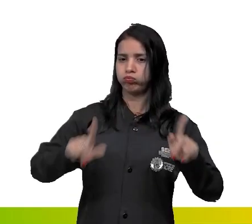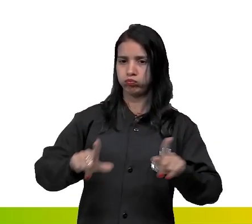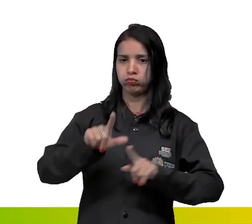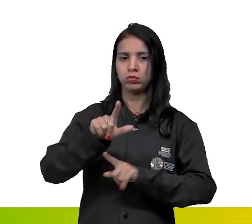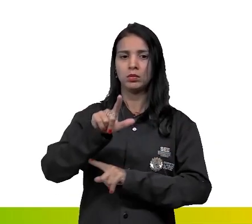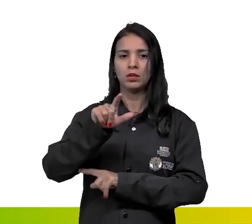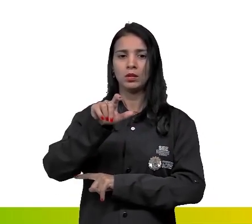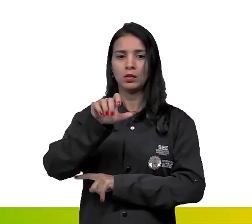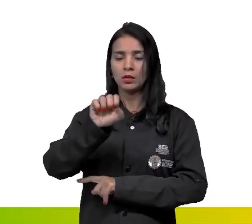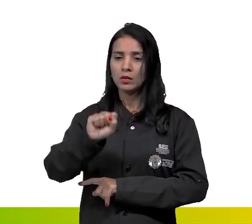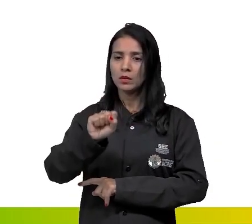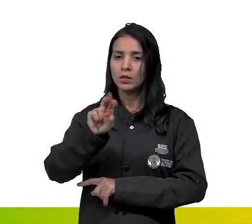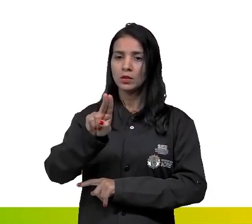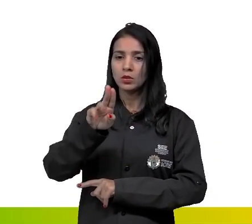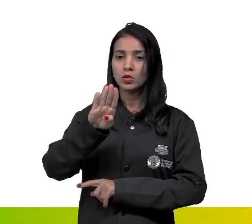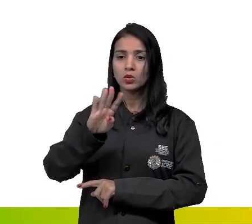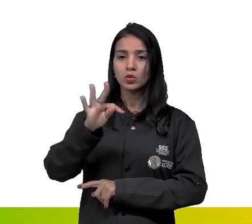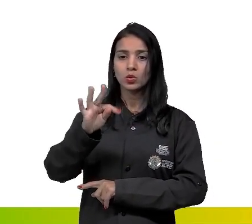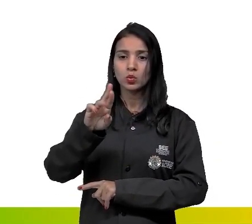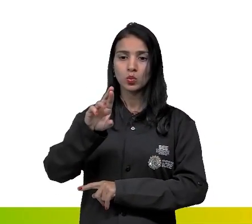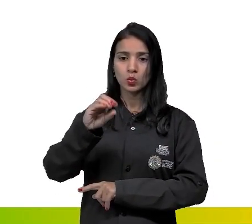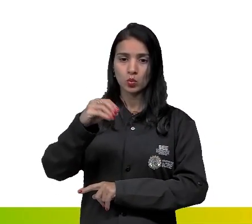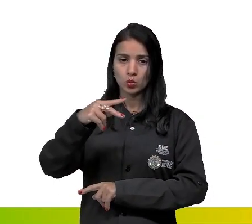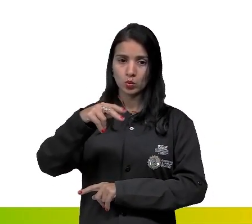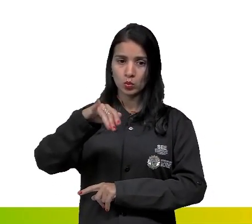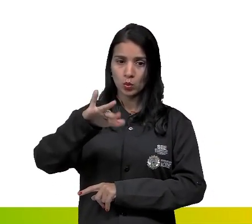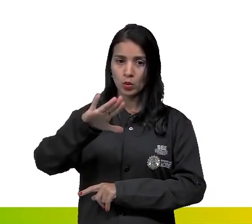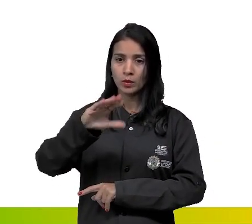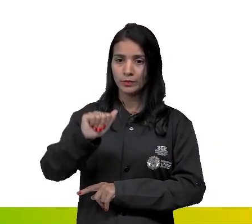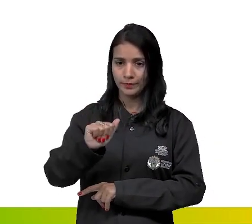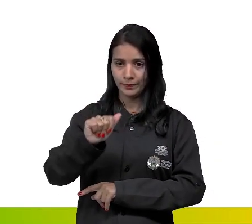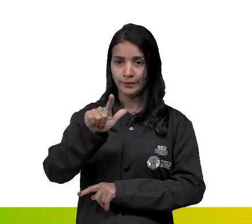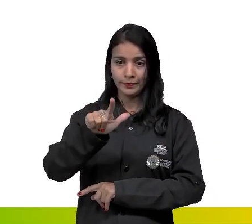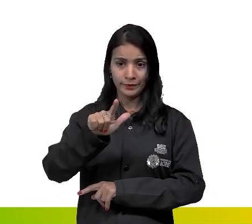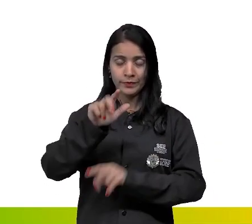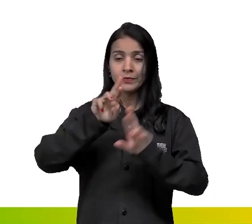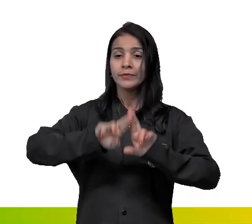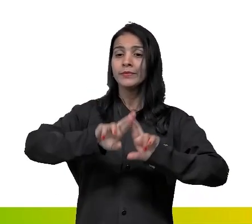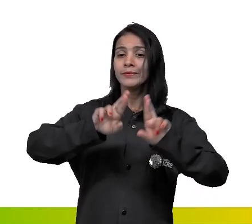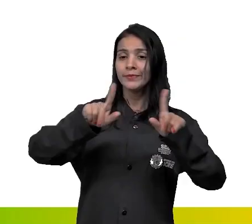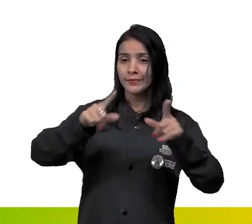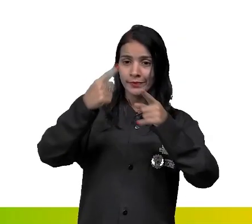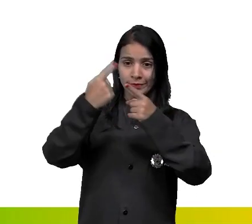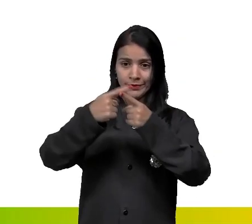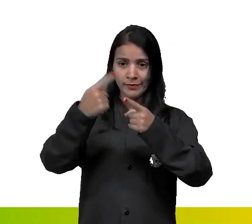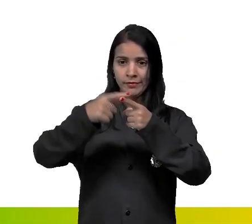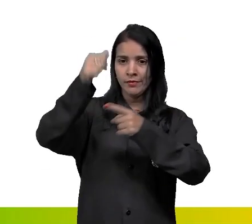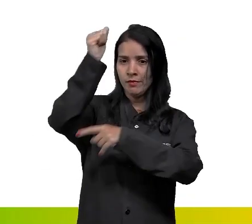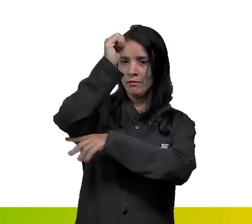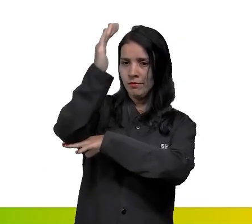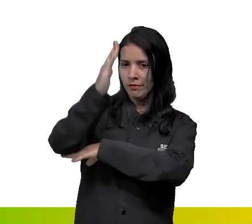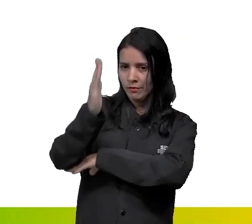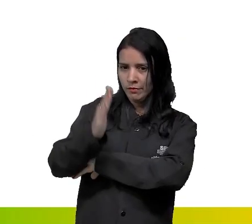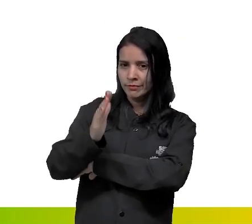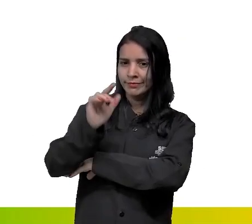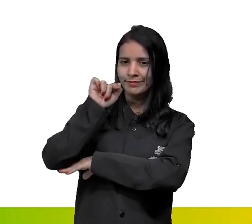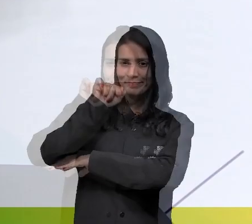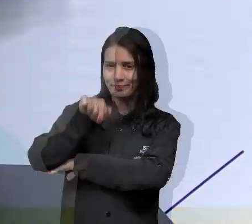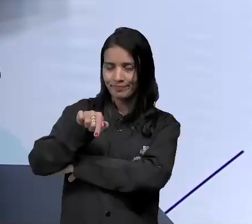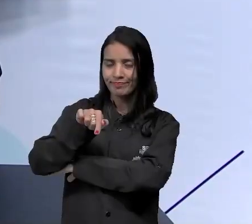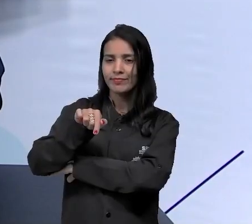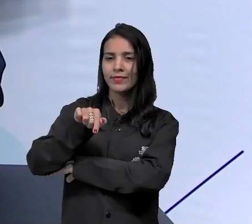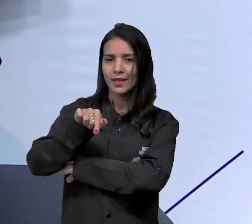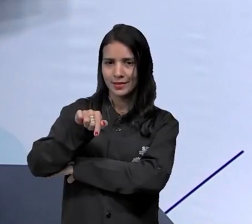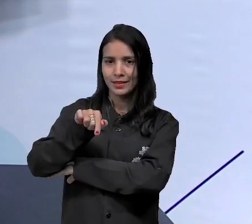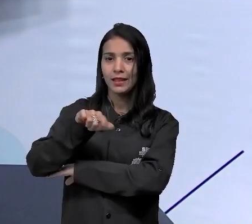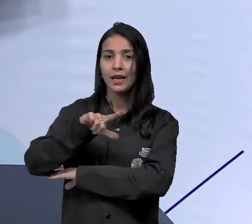é chamado aí de subtropical. É diferente porque o Brasil, ele ocorre